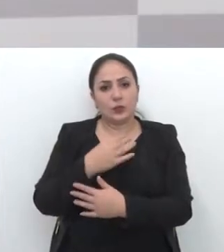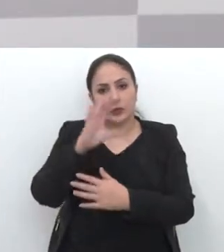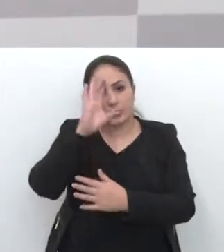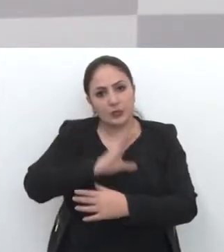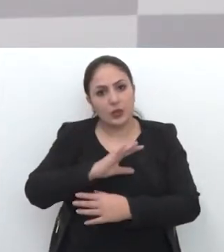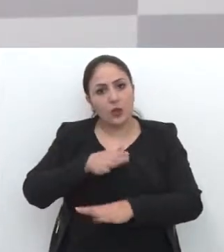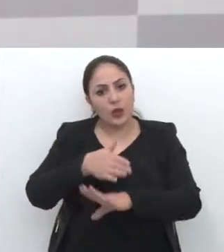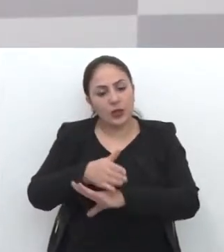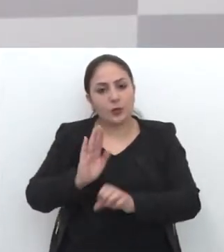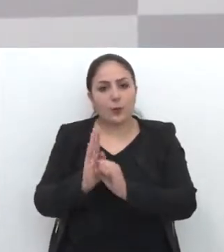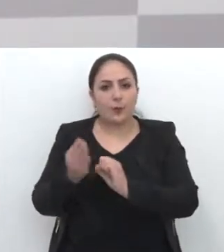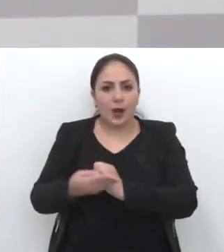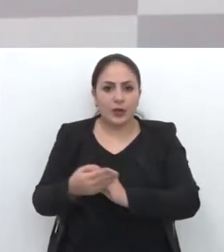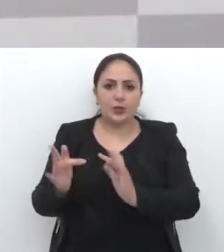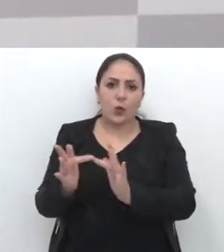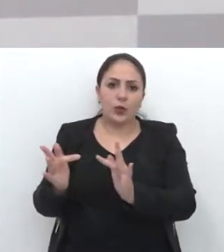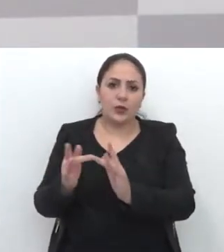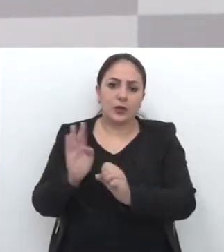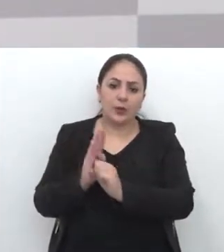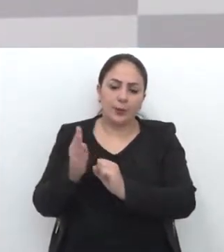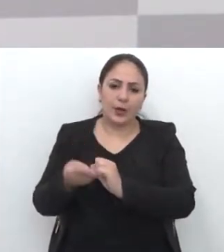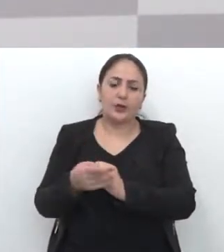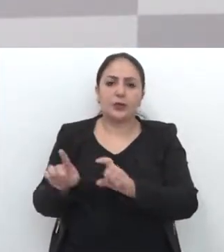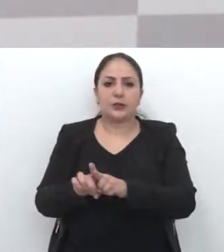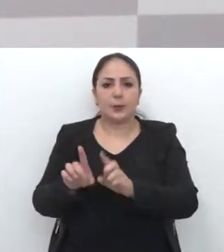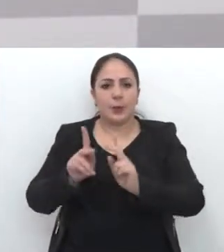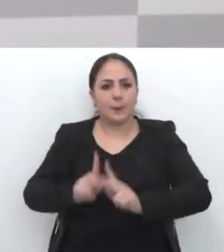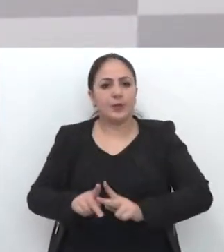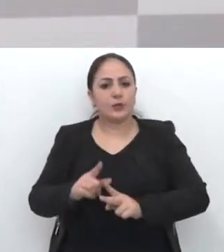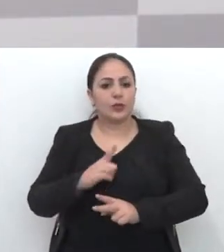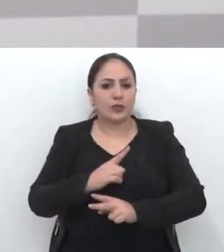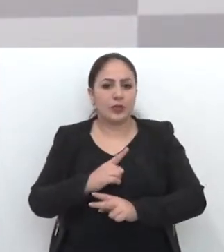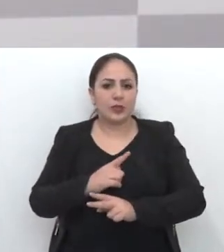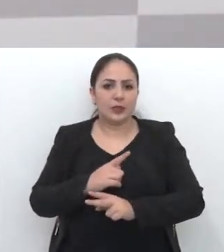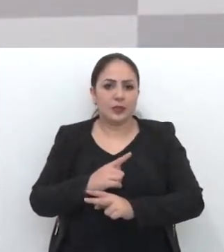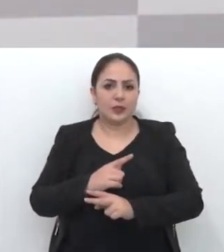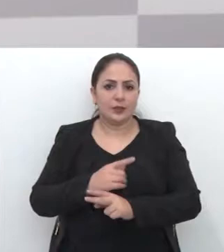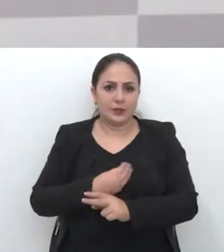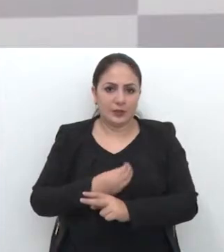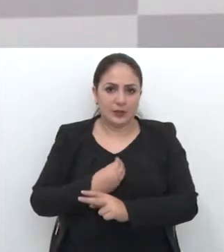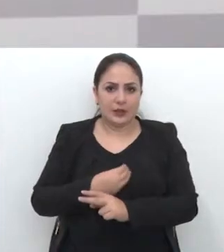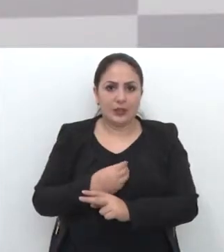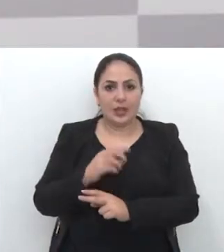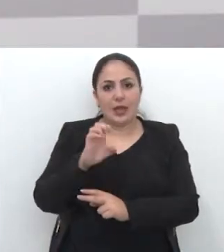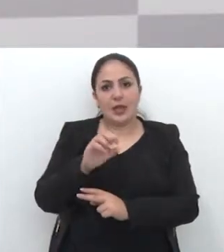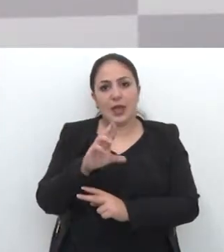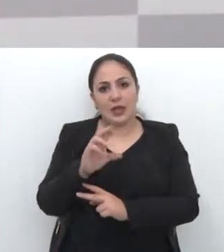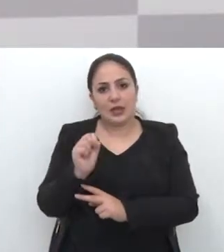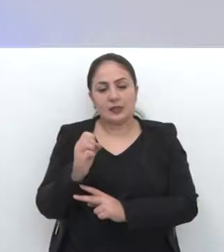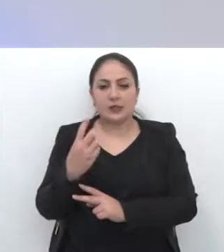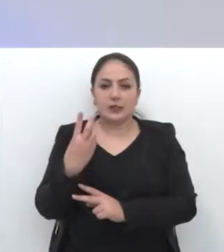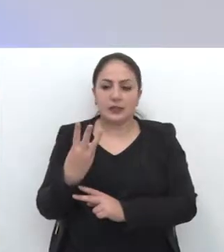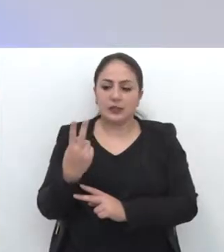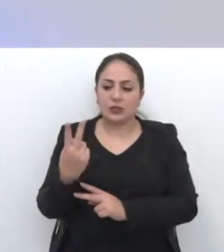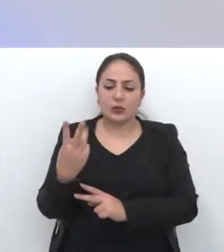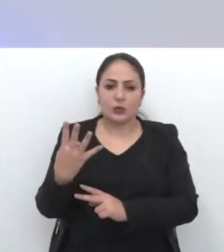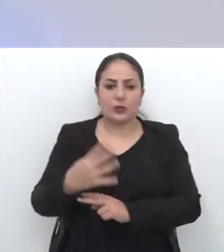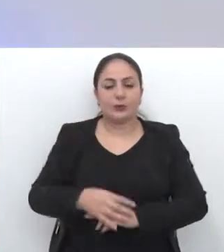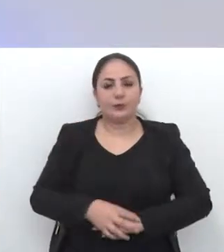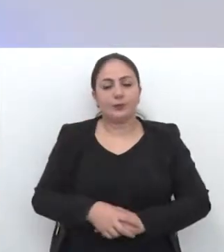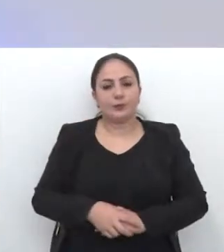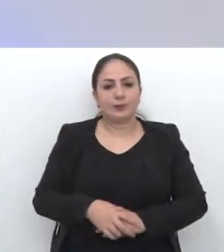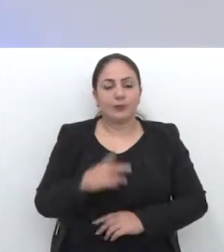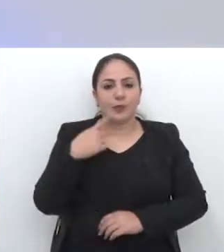que acessa o bairro, do cidadão que convive no bairro e também aquelas pessoas que trafegam na RS 324. O